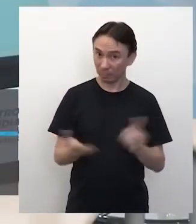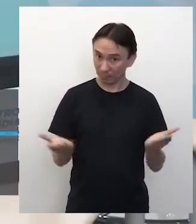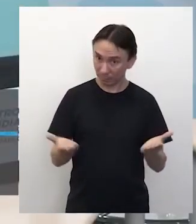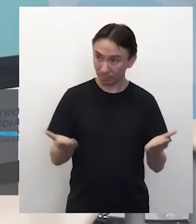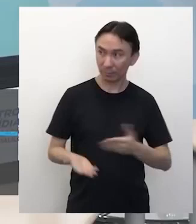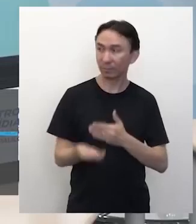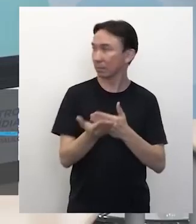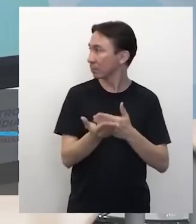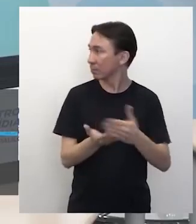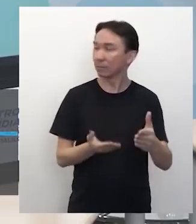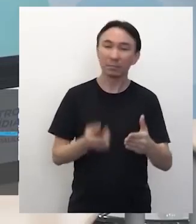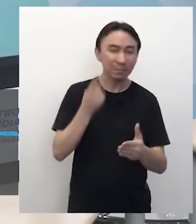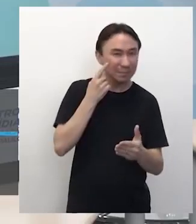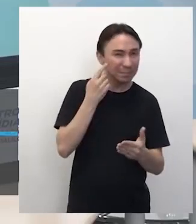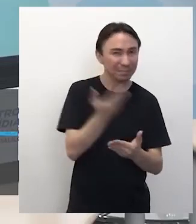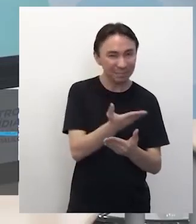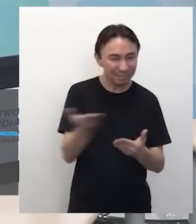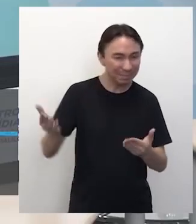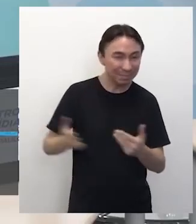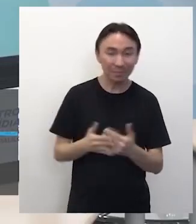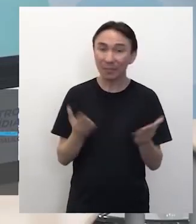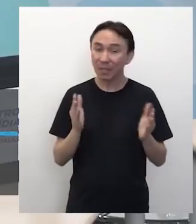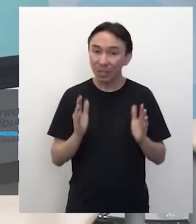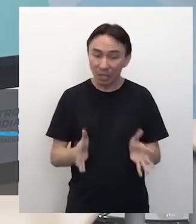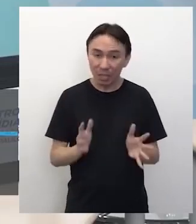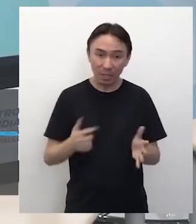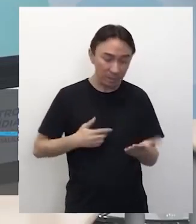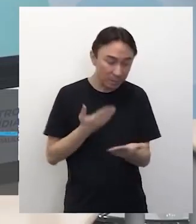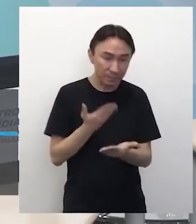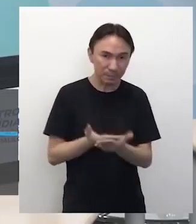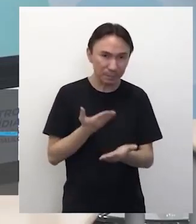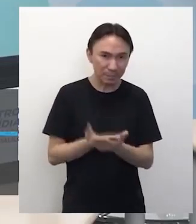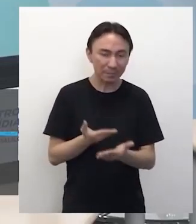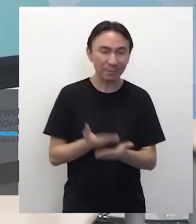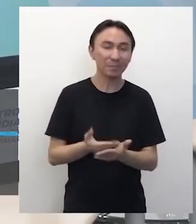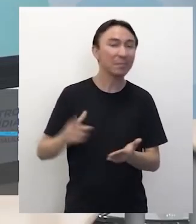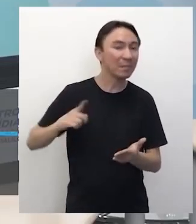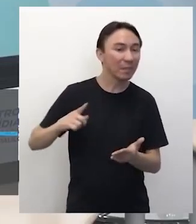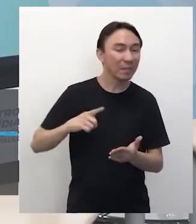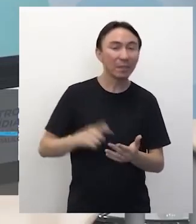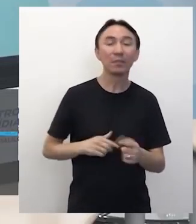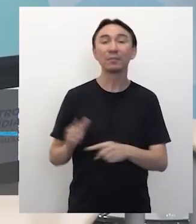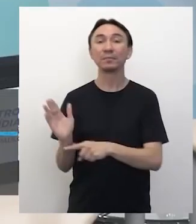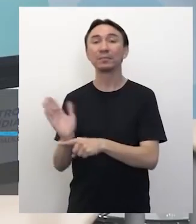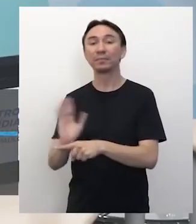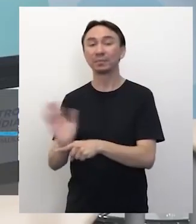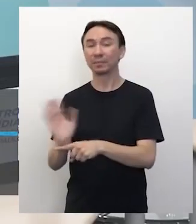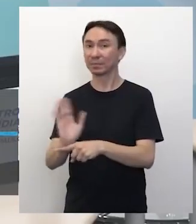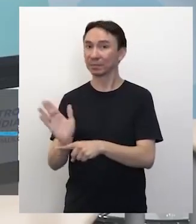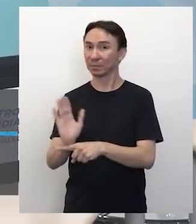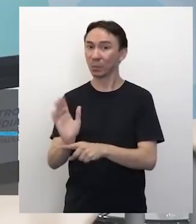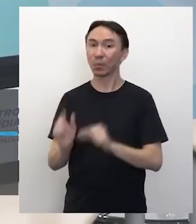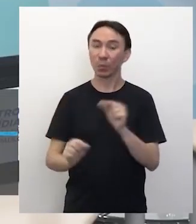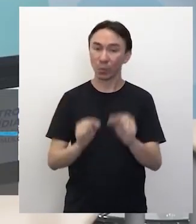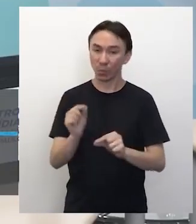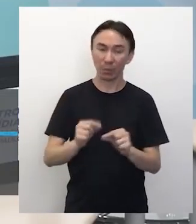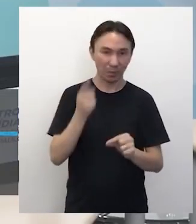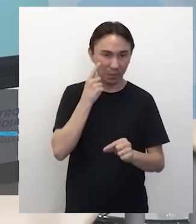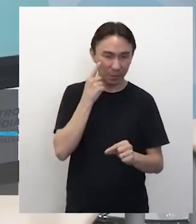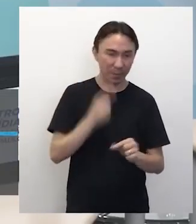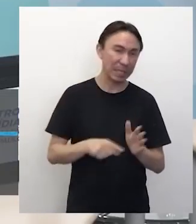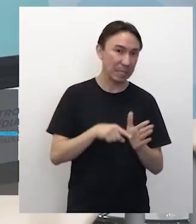ir situando a galera aí na aula de hoje, nós vamos ver o vídeo aí sobre a importância do